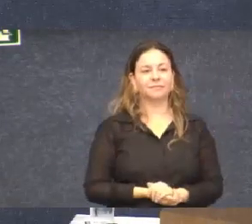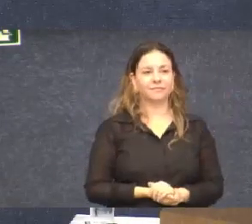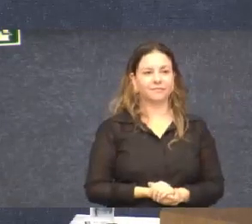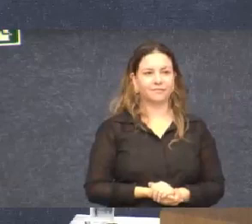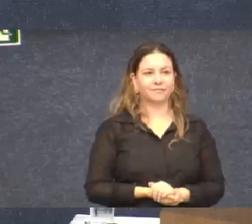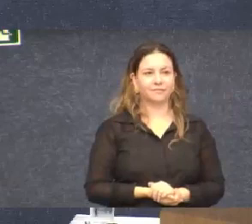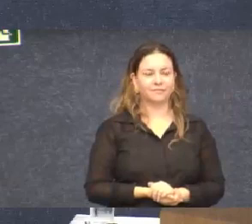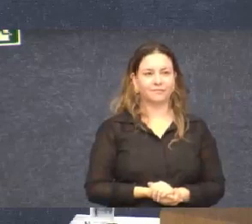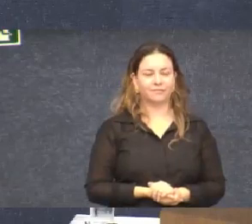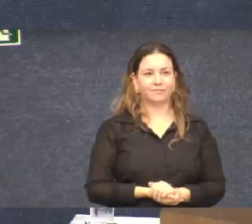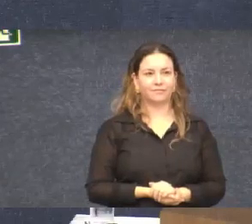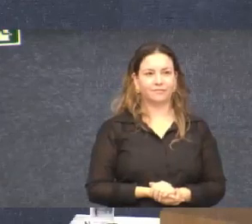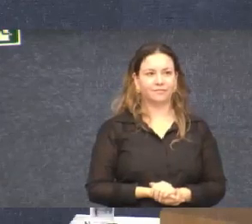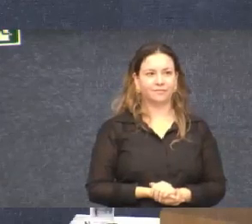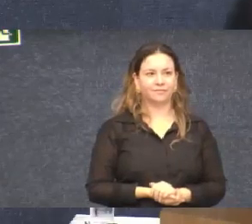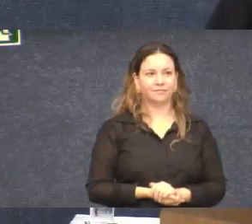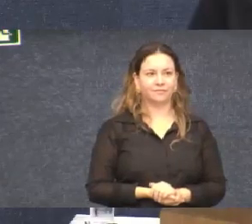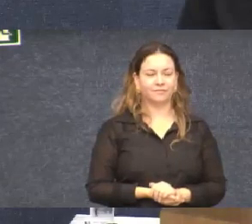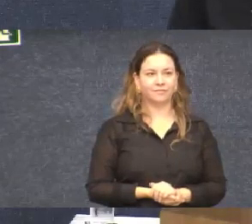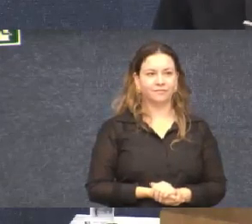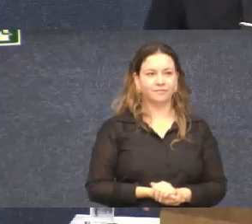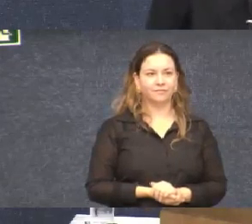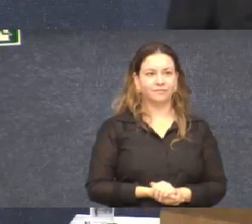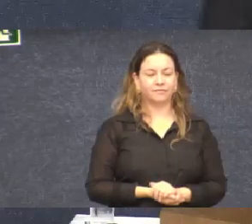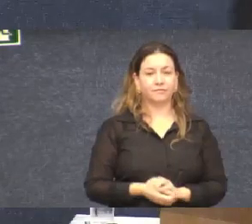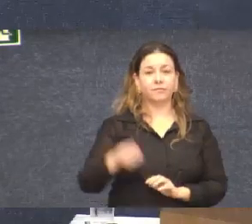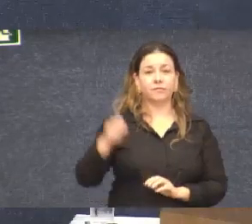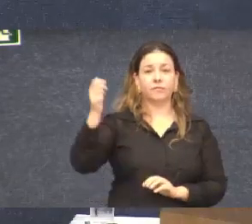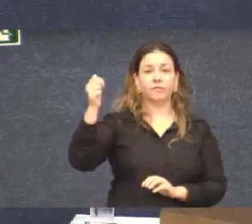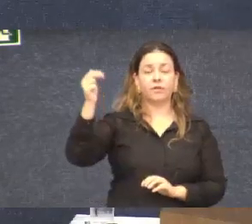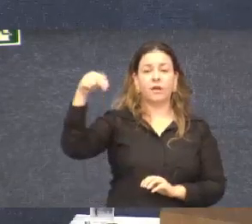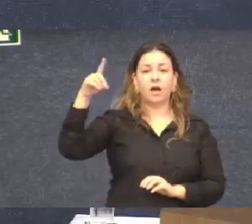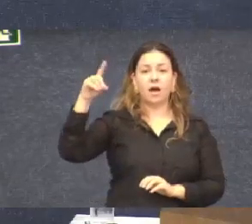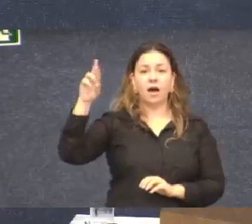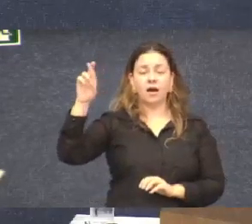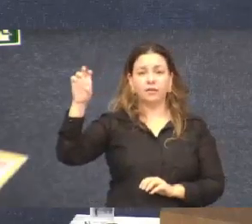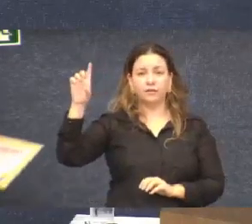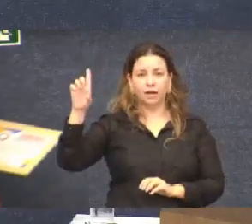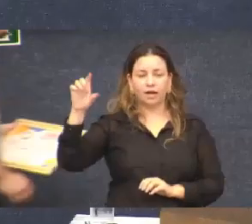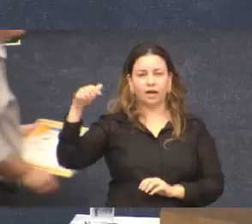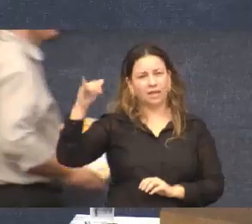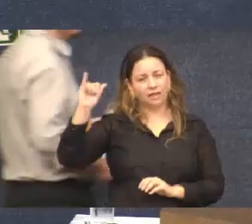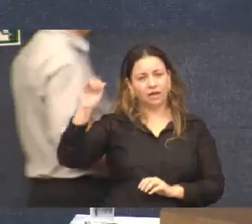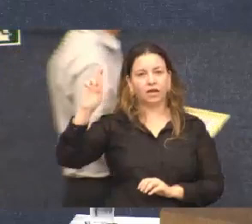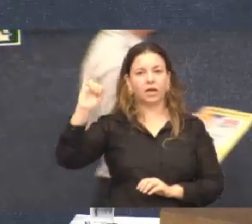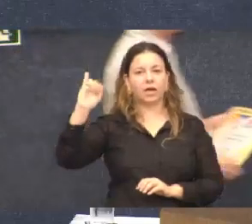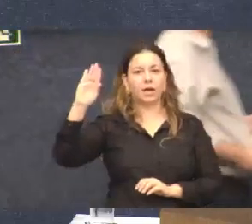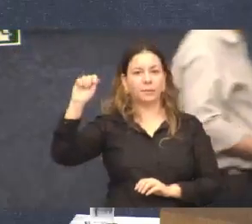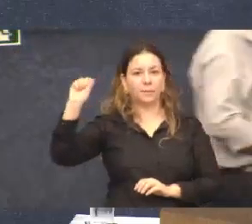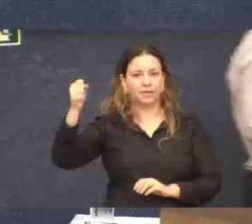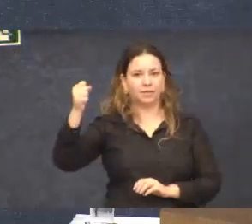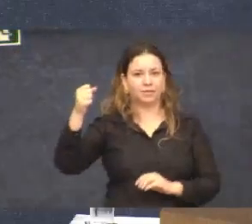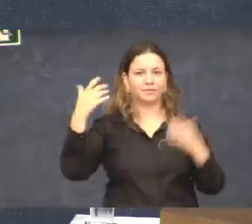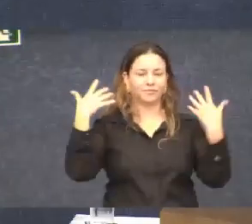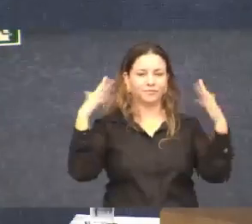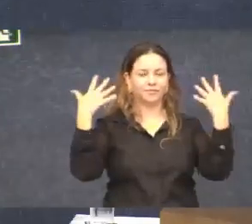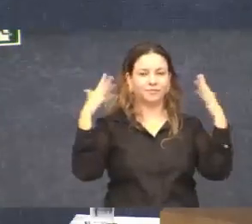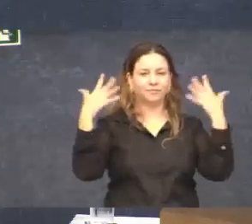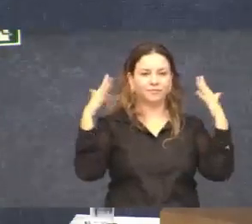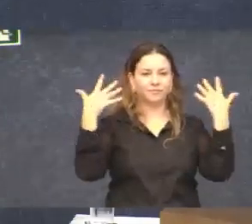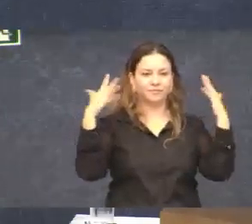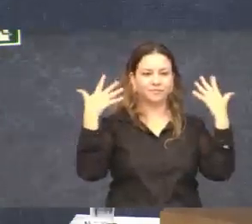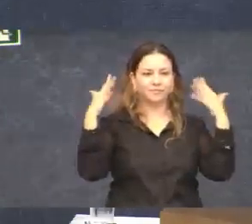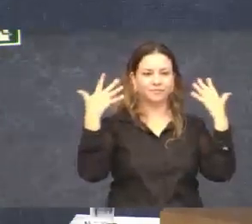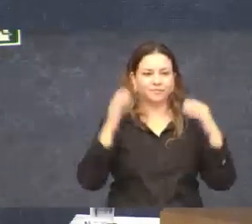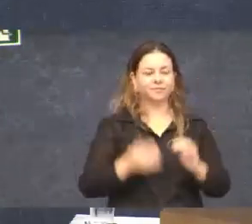na solidão. É preciso ter cuidado pra mais tarde não sofrer.